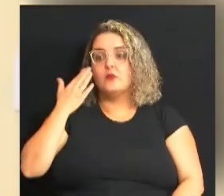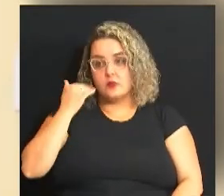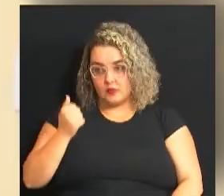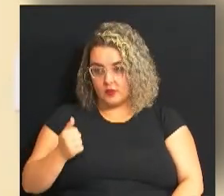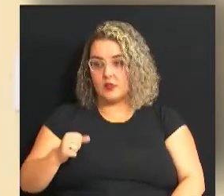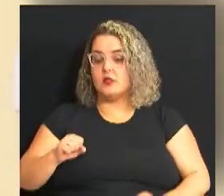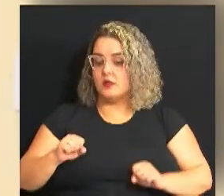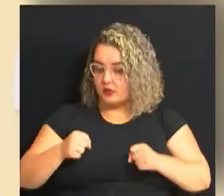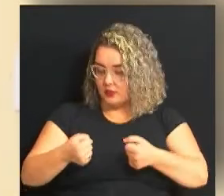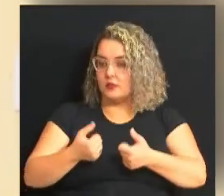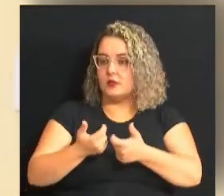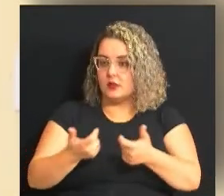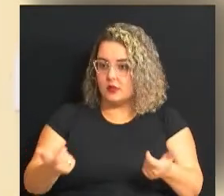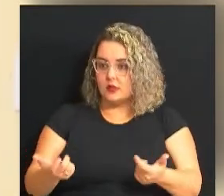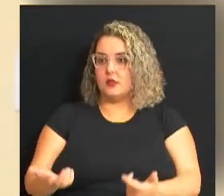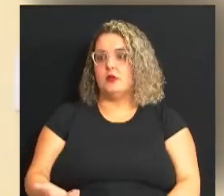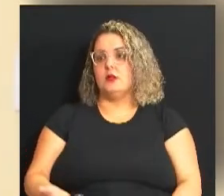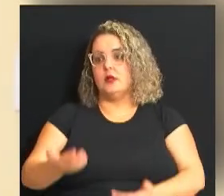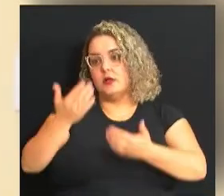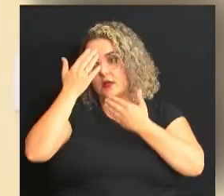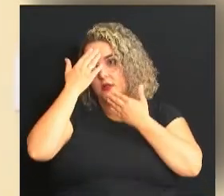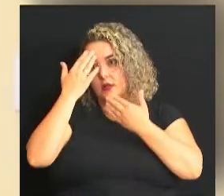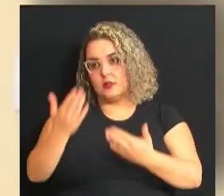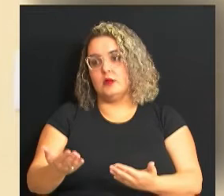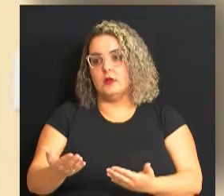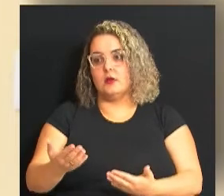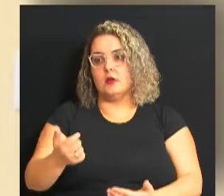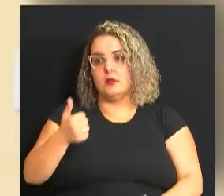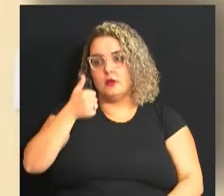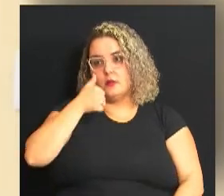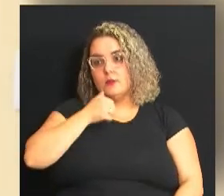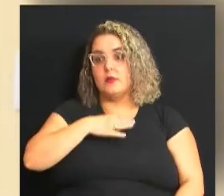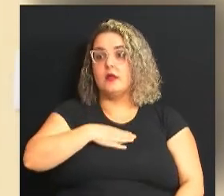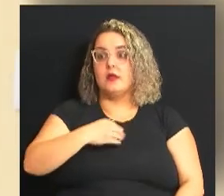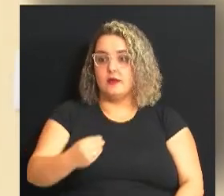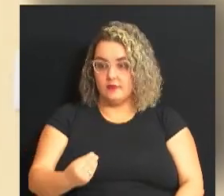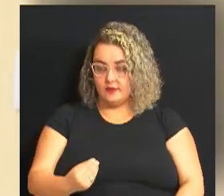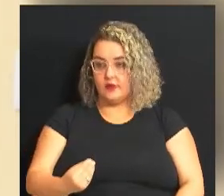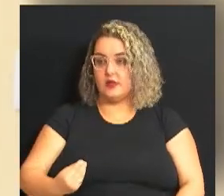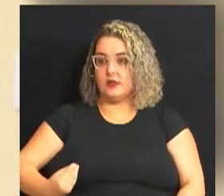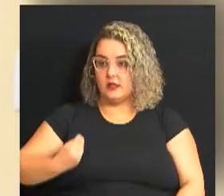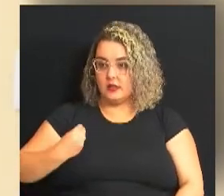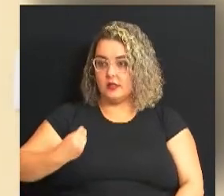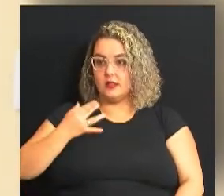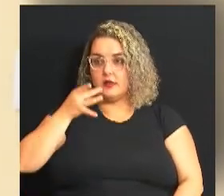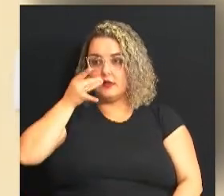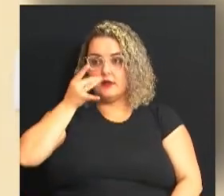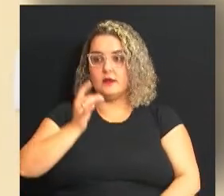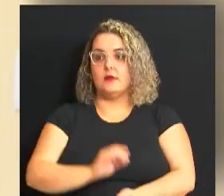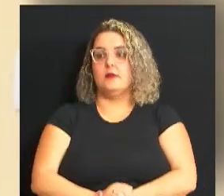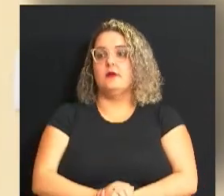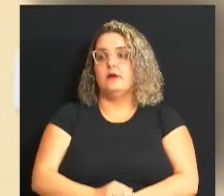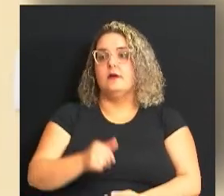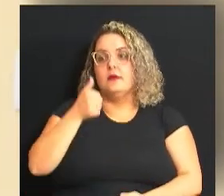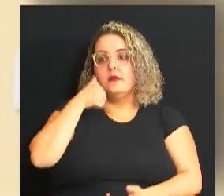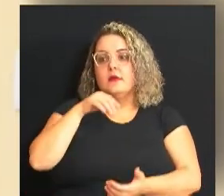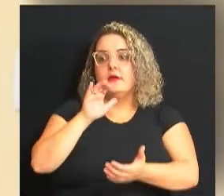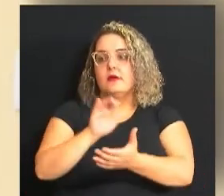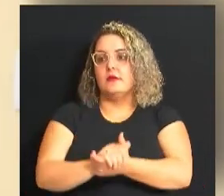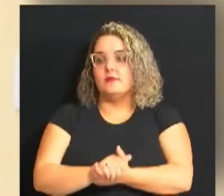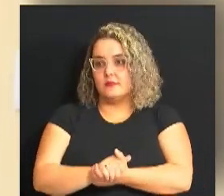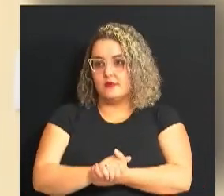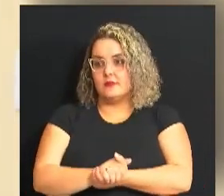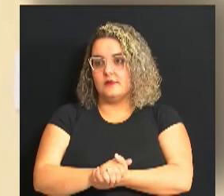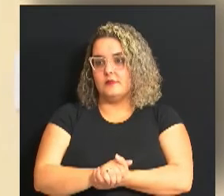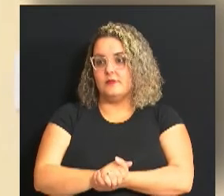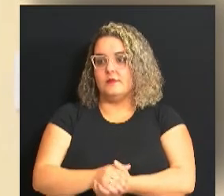grande. Agradecer minha filha, que está aqui, a minha esposa,